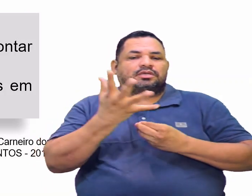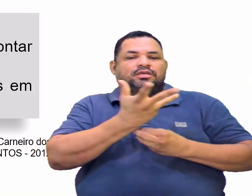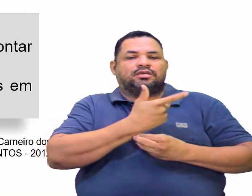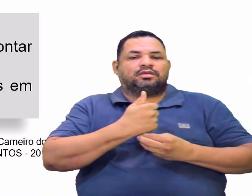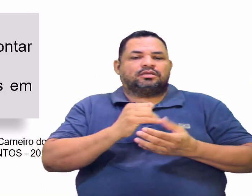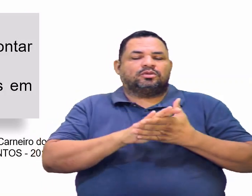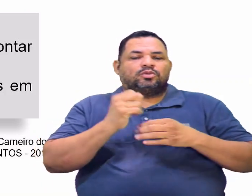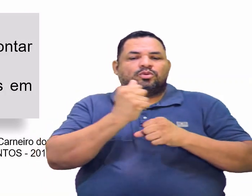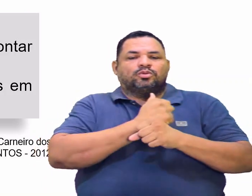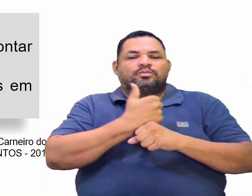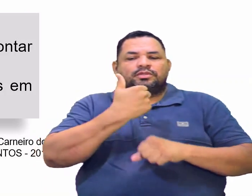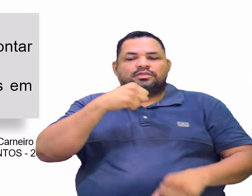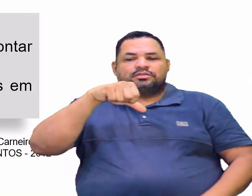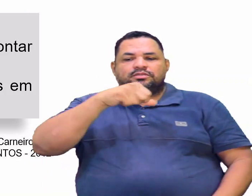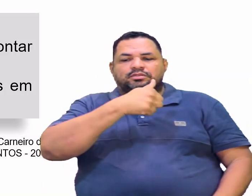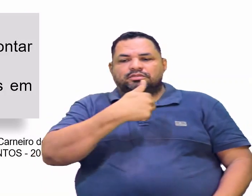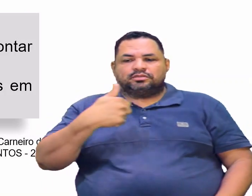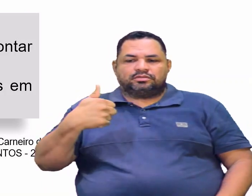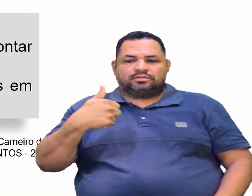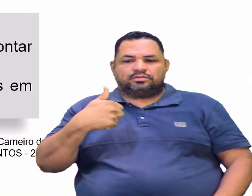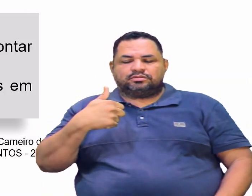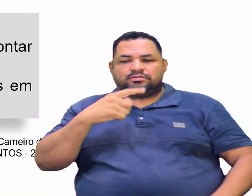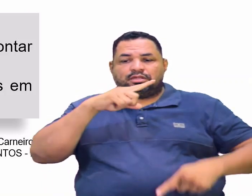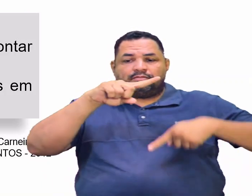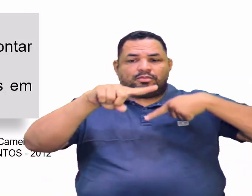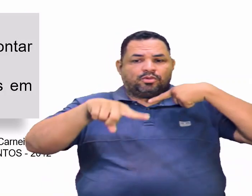E o cinema ele foi melhorando